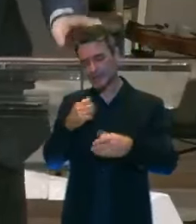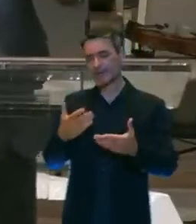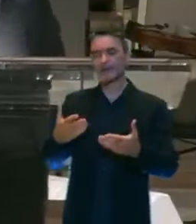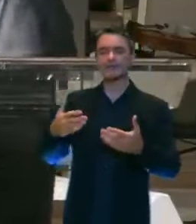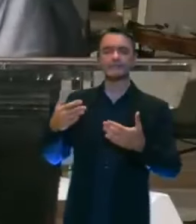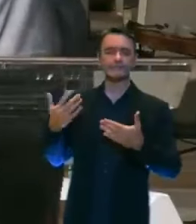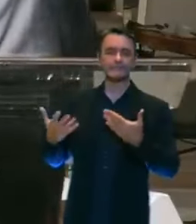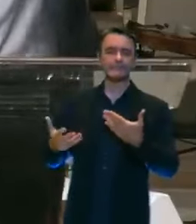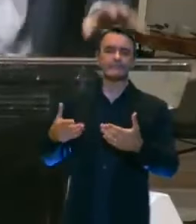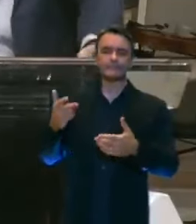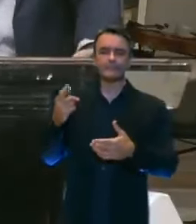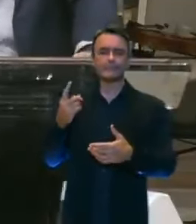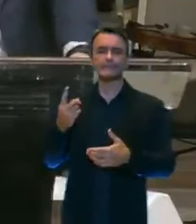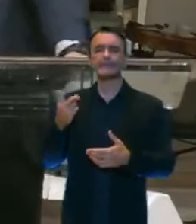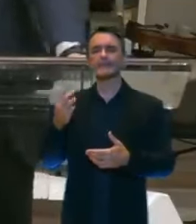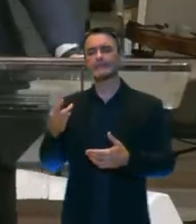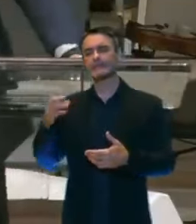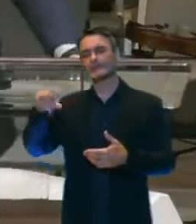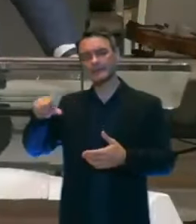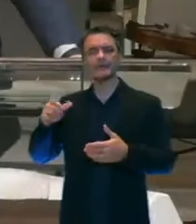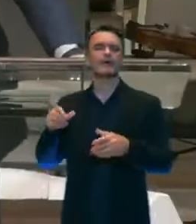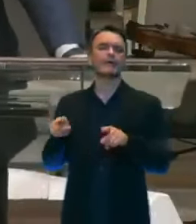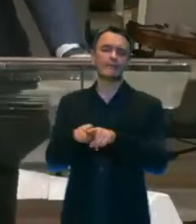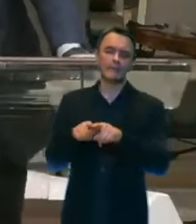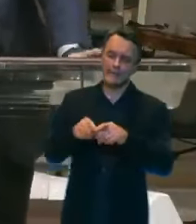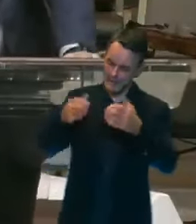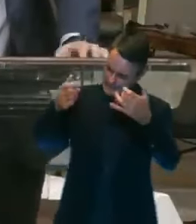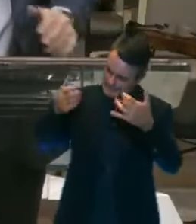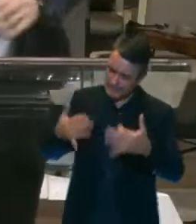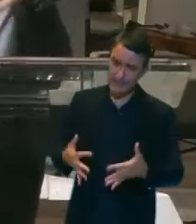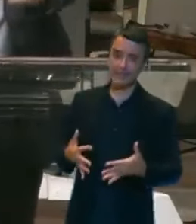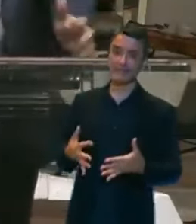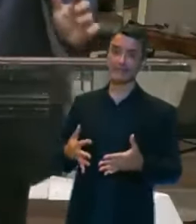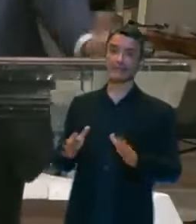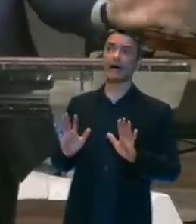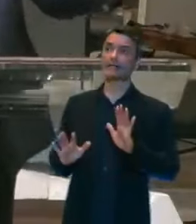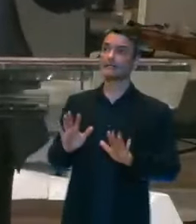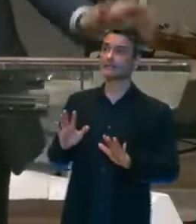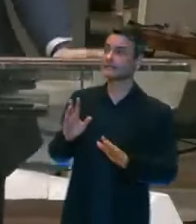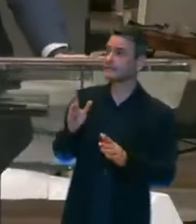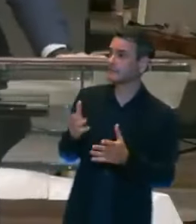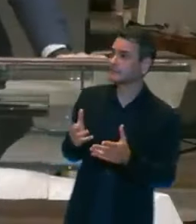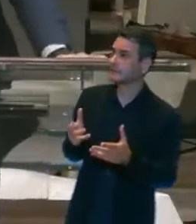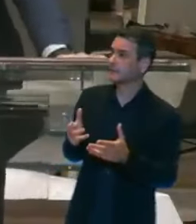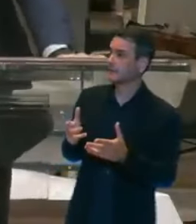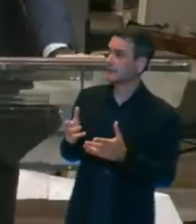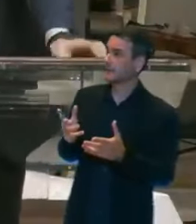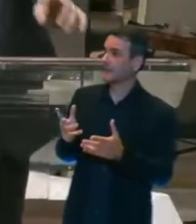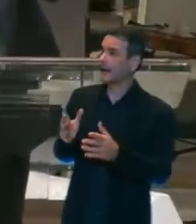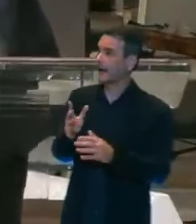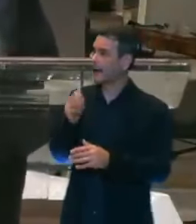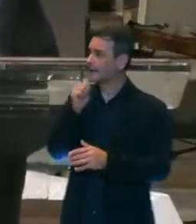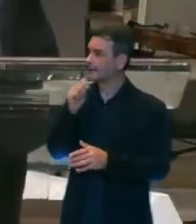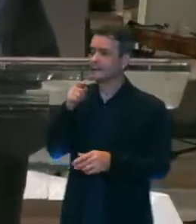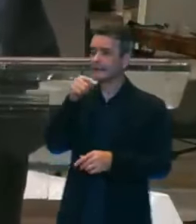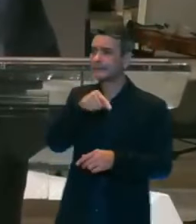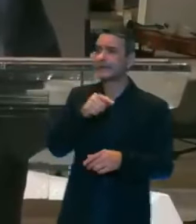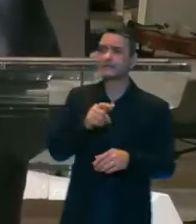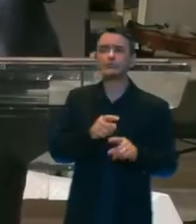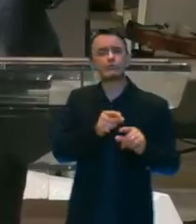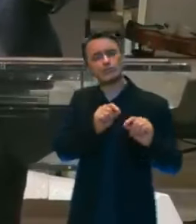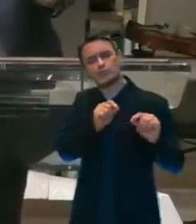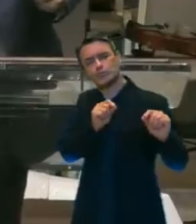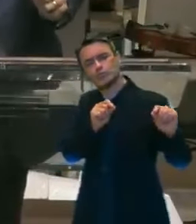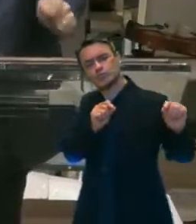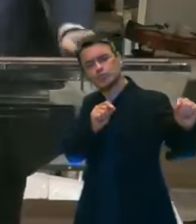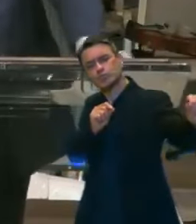139:9-10 diz: se tomo as asas da alvorada e me detenho nos confins dos mares, ainda lá me